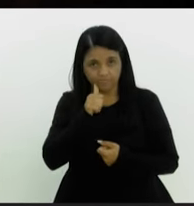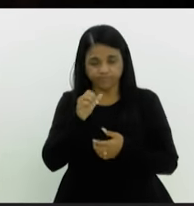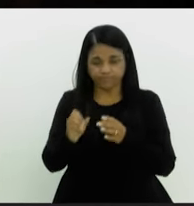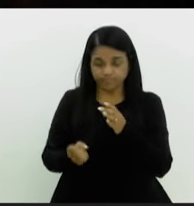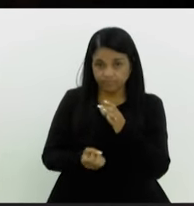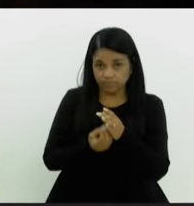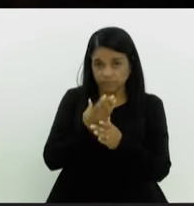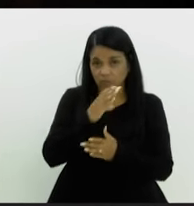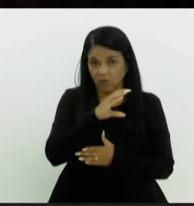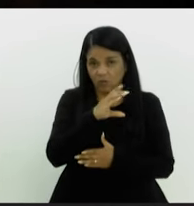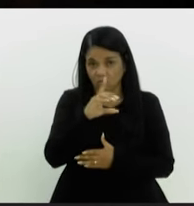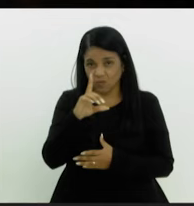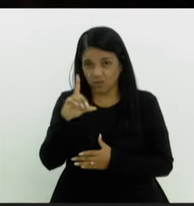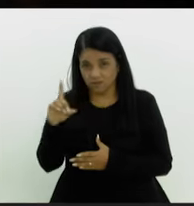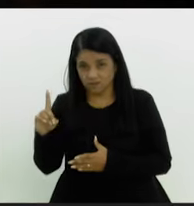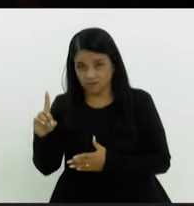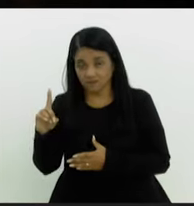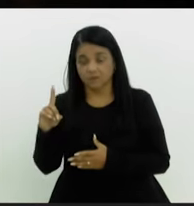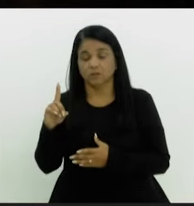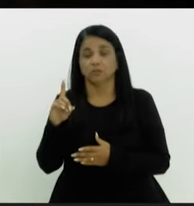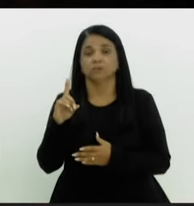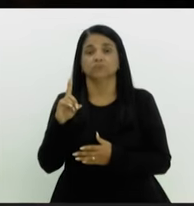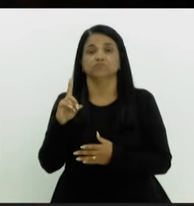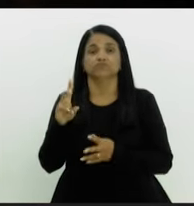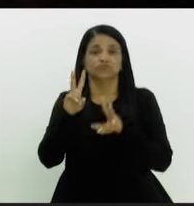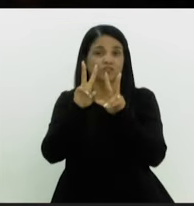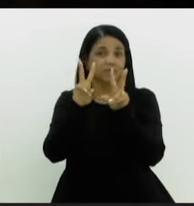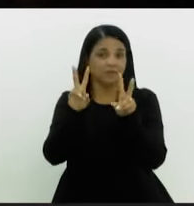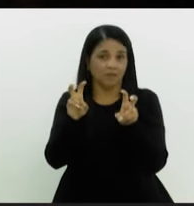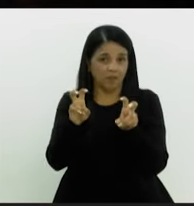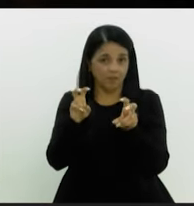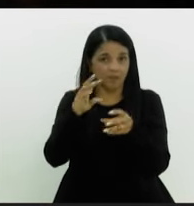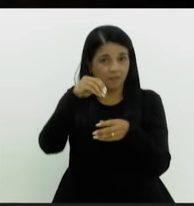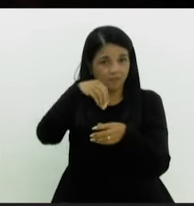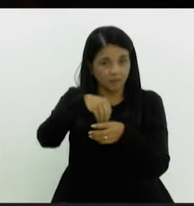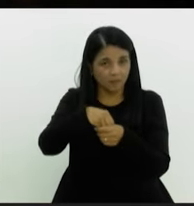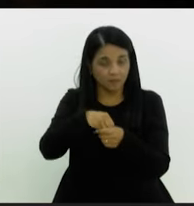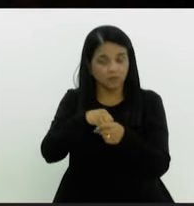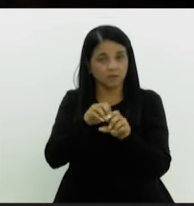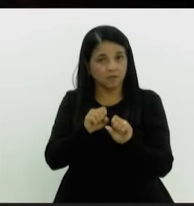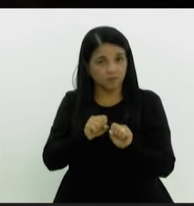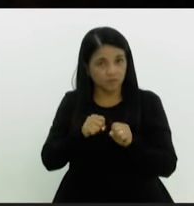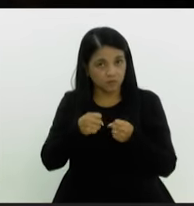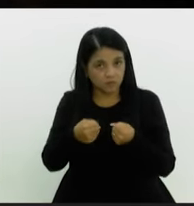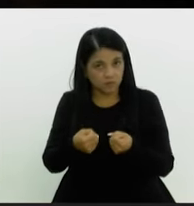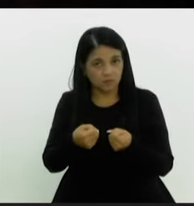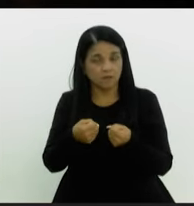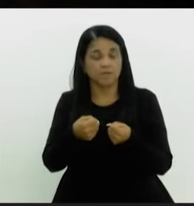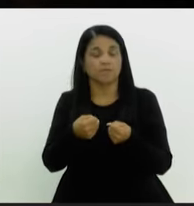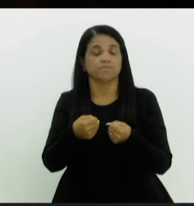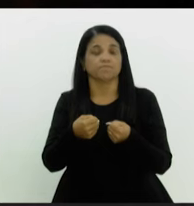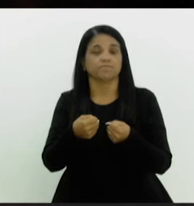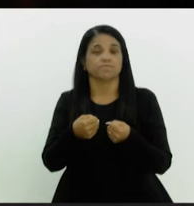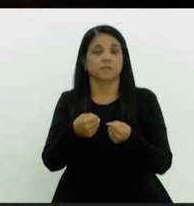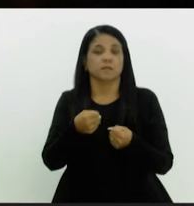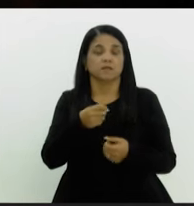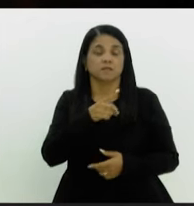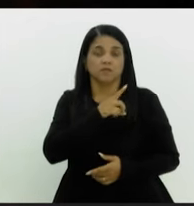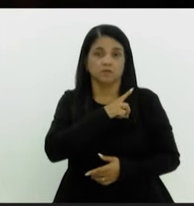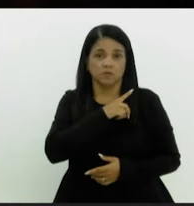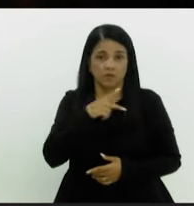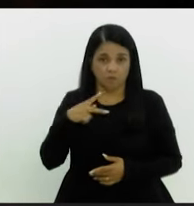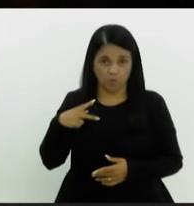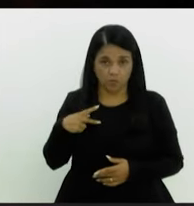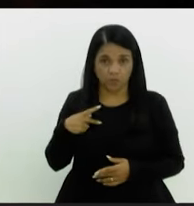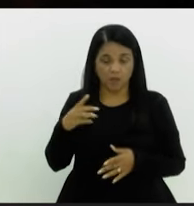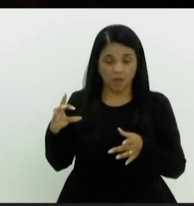coordenação temática na Defensoria é dizer o quanto ela é importante paraa defensoria então é uma coordenação